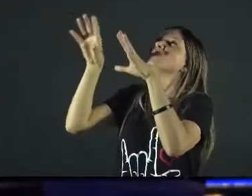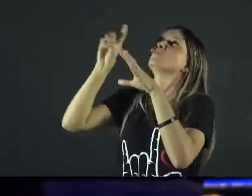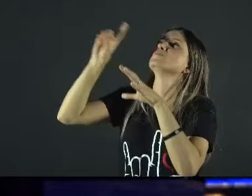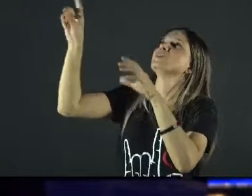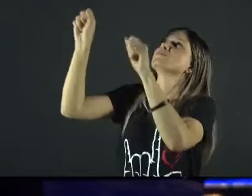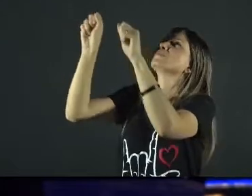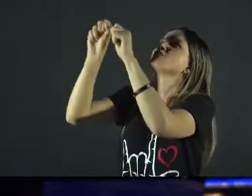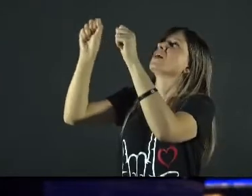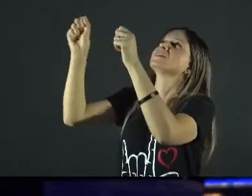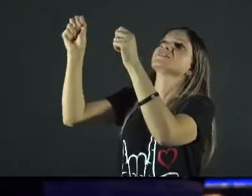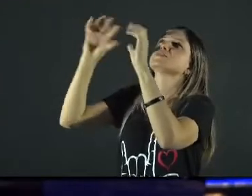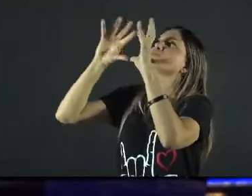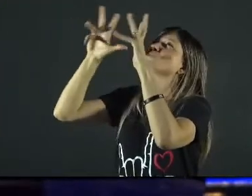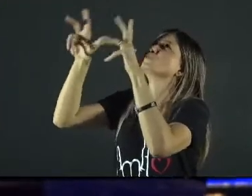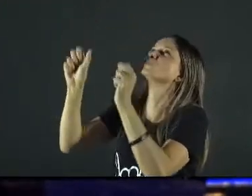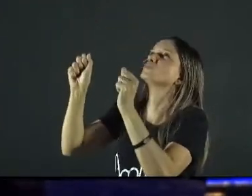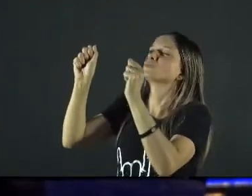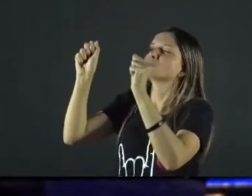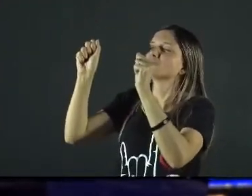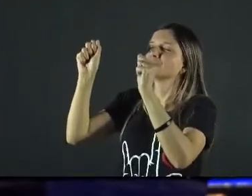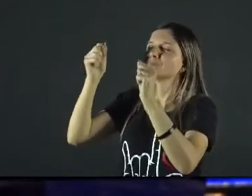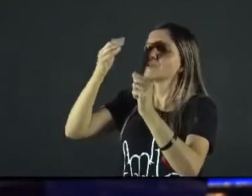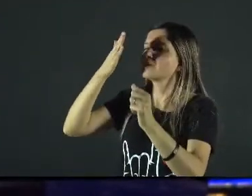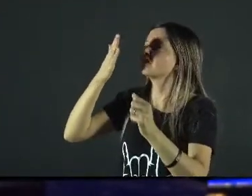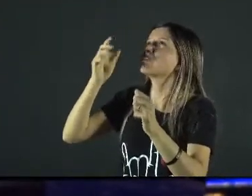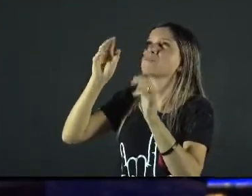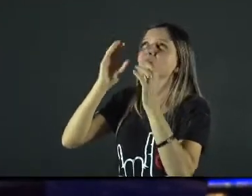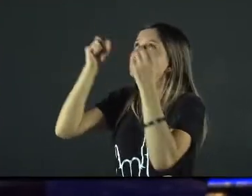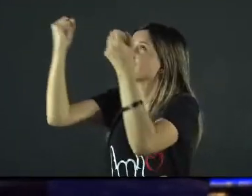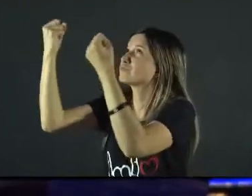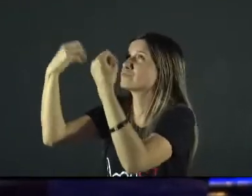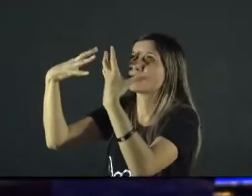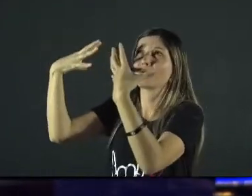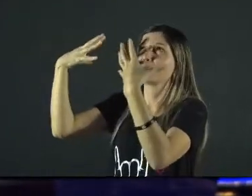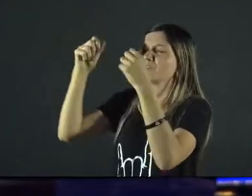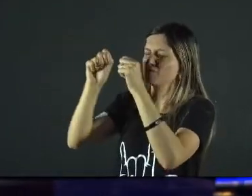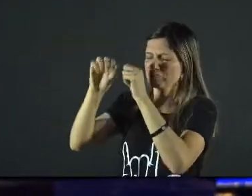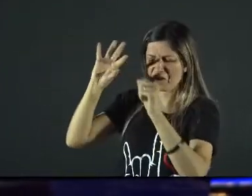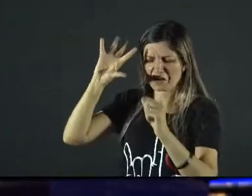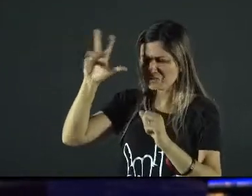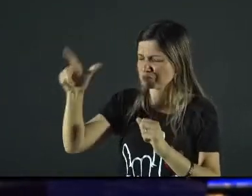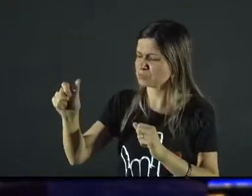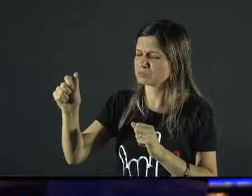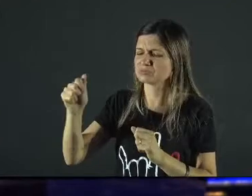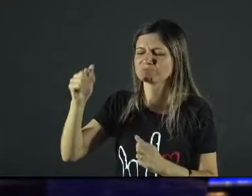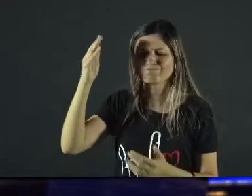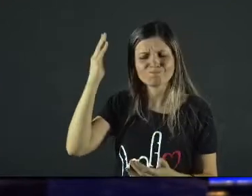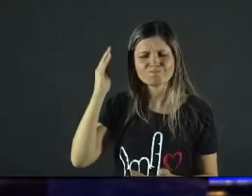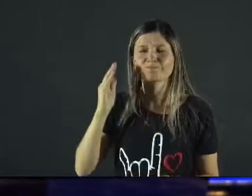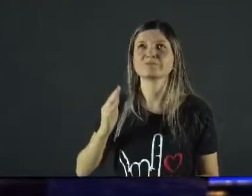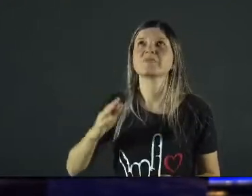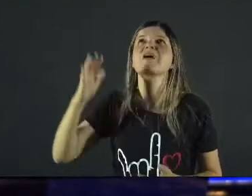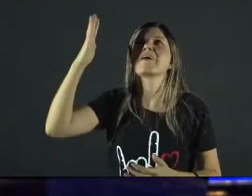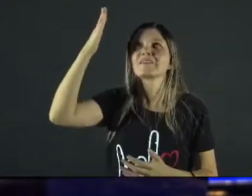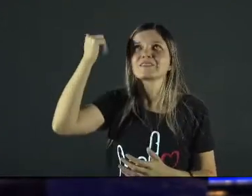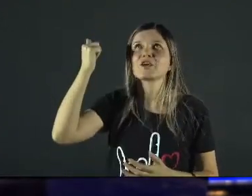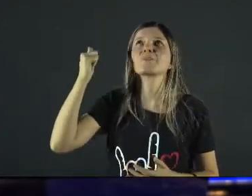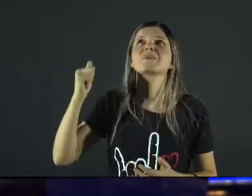promessa, um Deus que quando fala, Ele cumpre. E ela sabia o Deus a quem ela